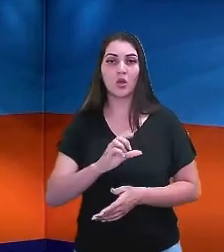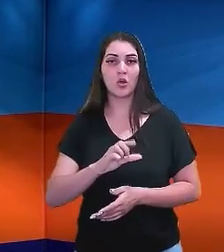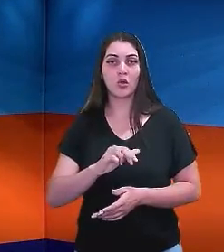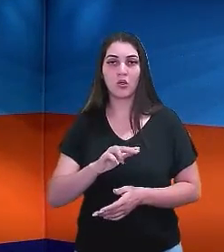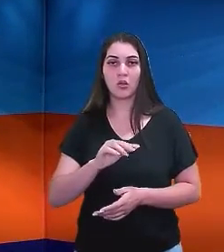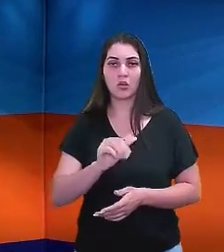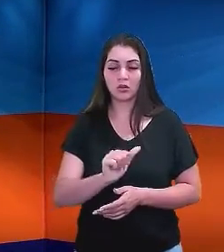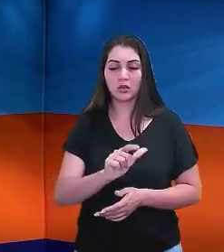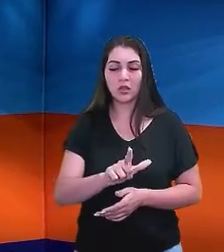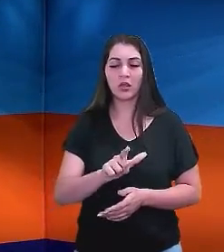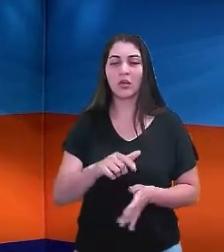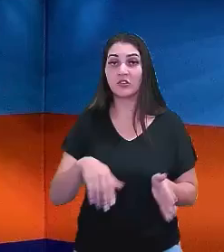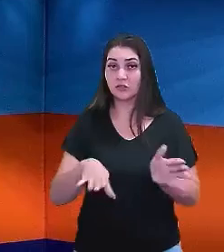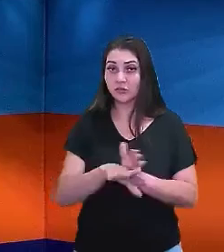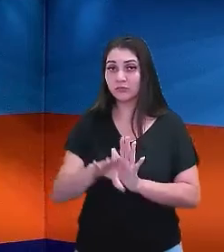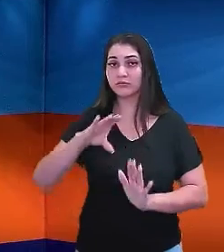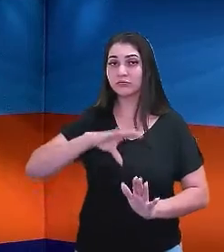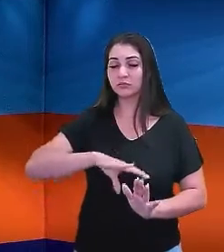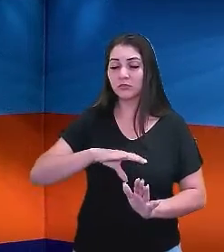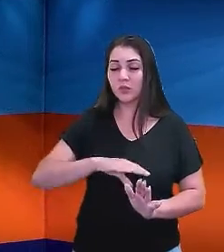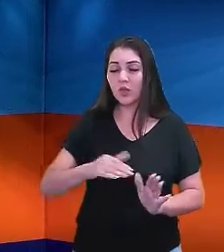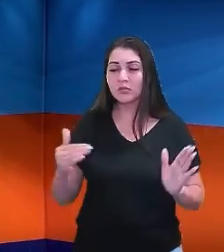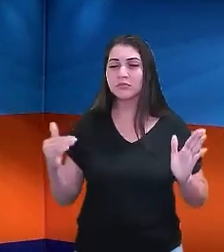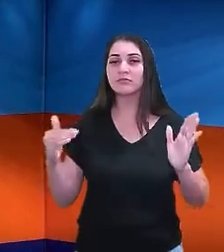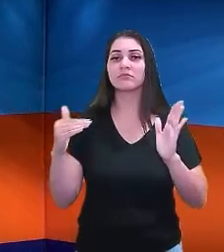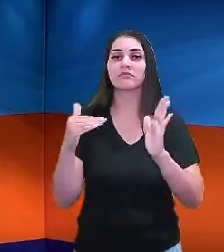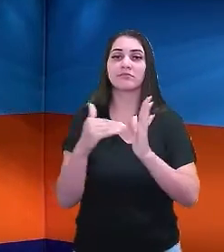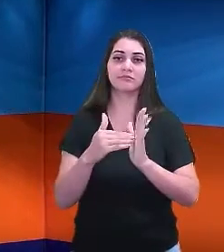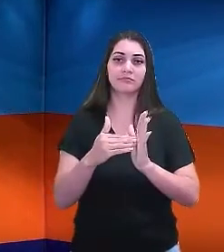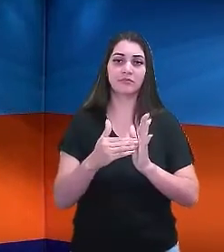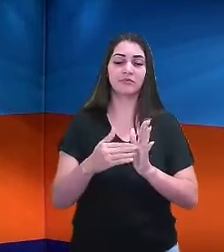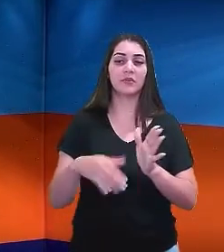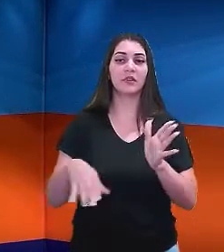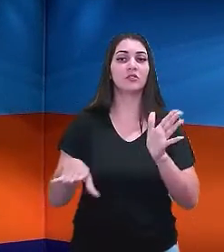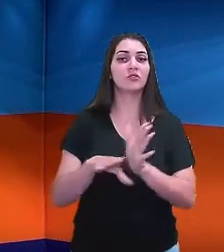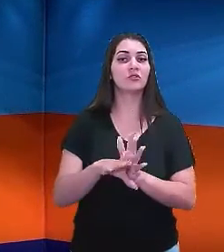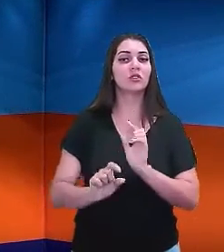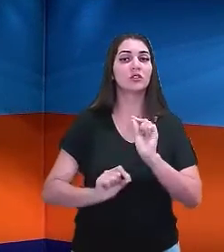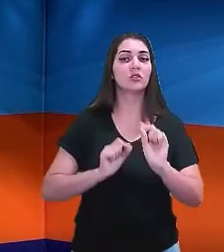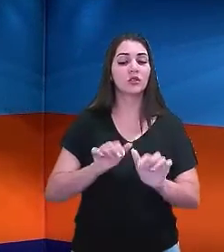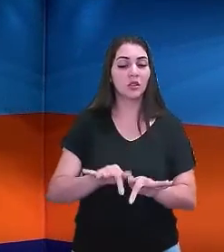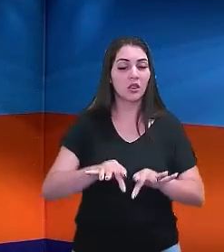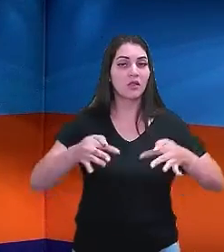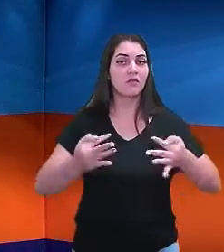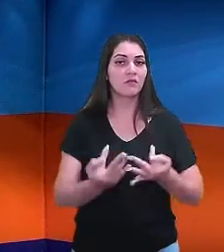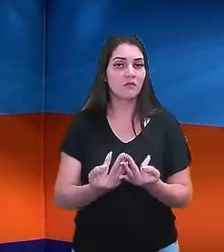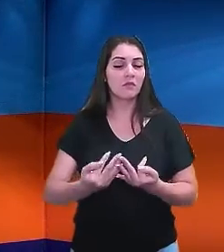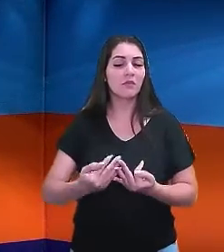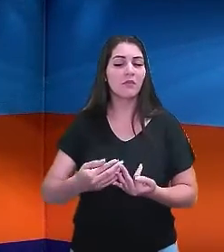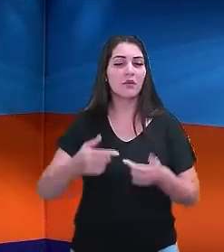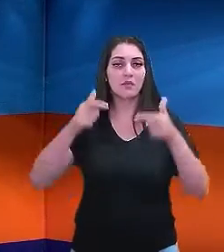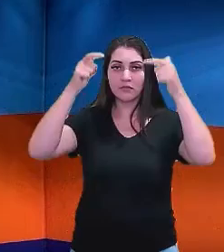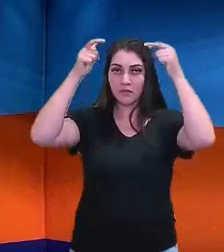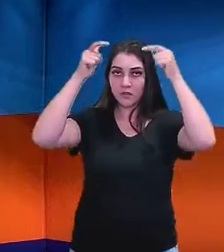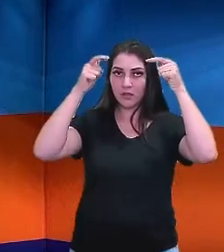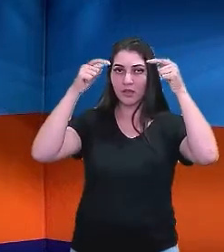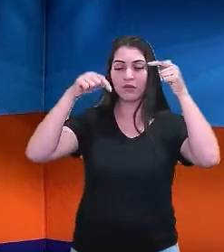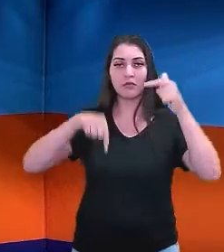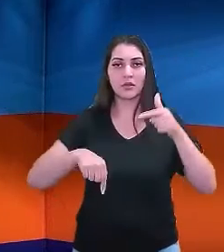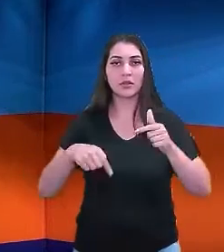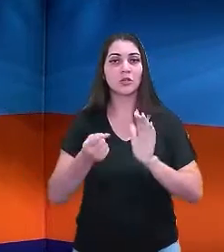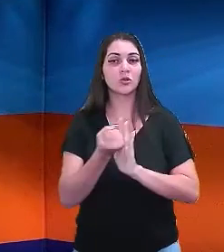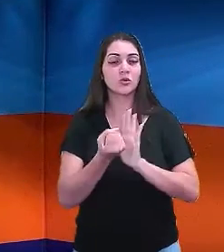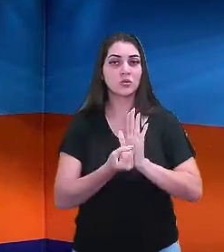que vai da chegada dos portugueses até a chegada da família real aqui no